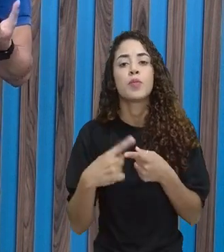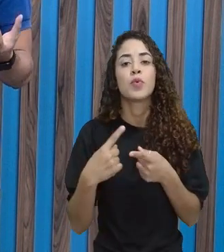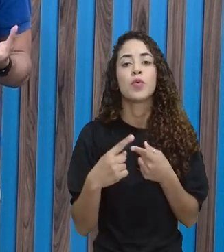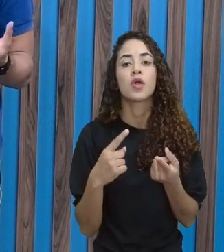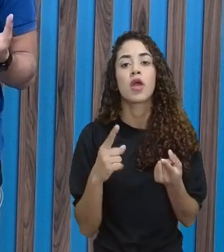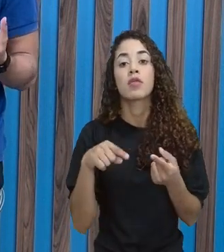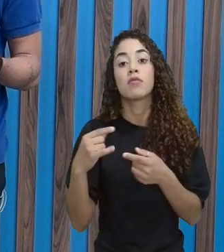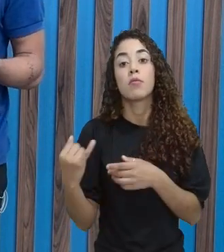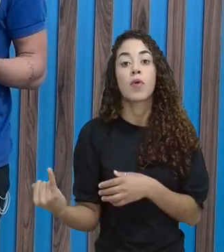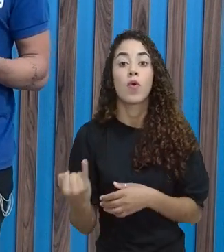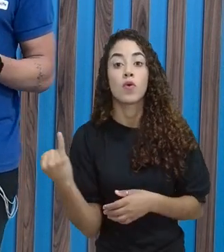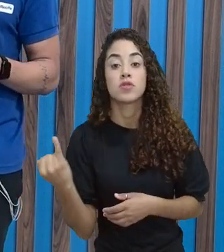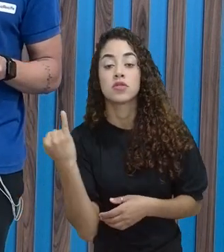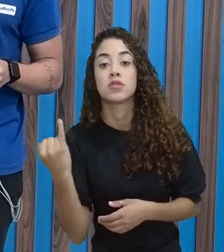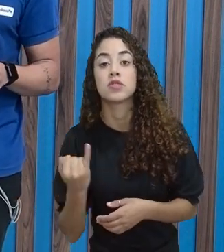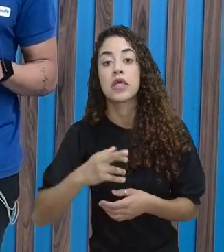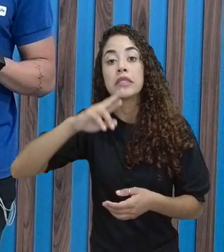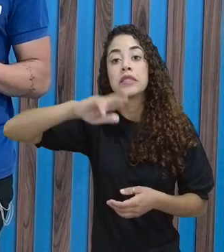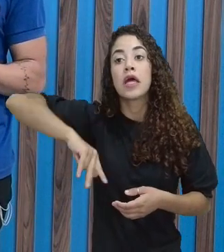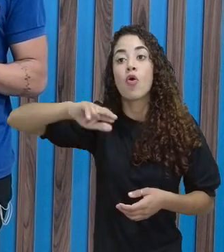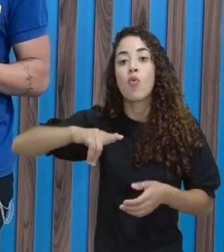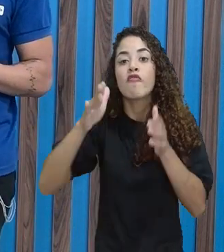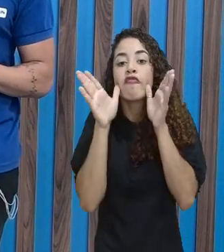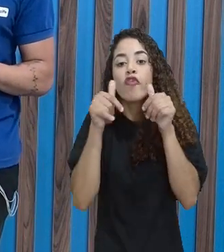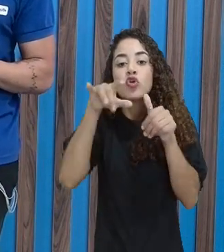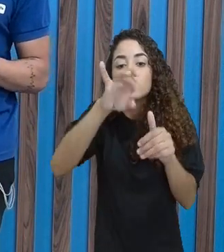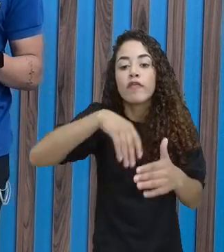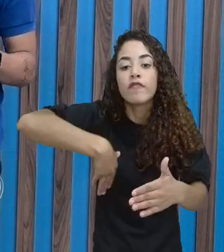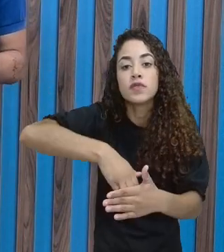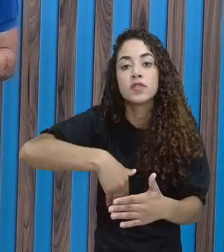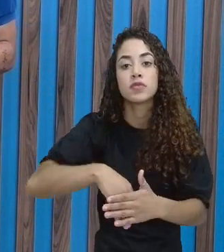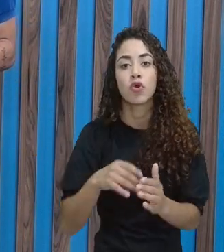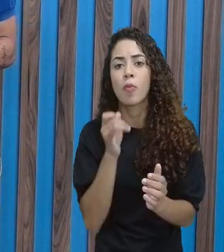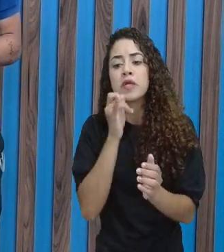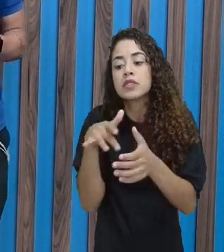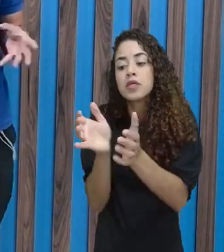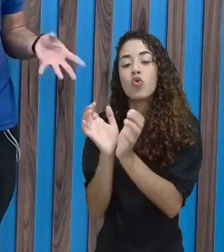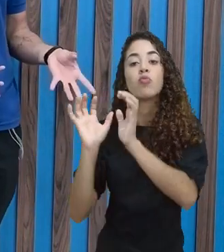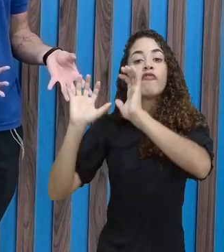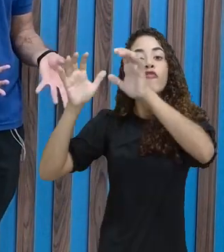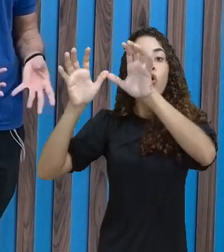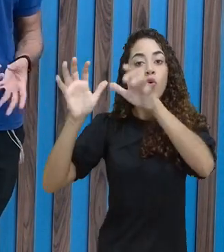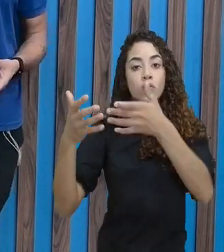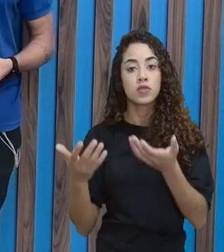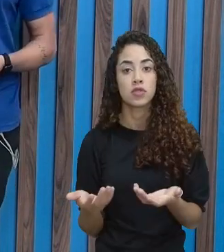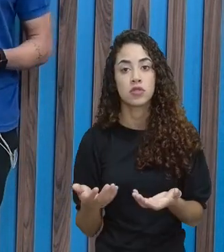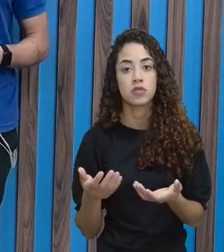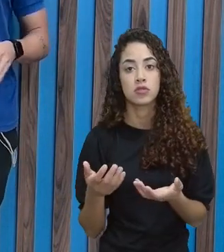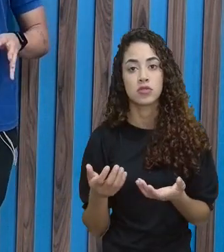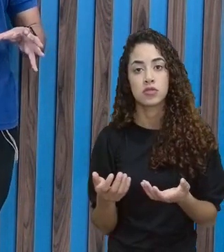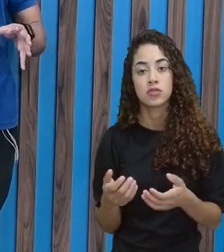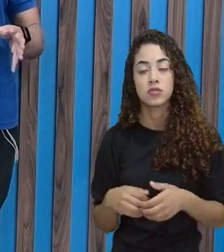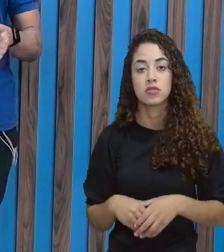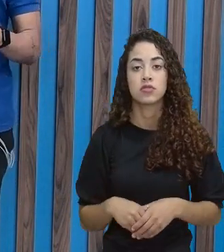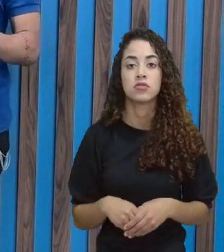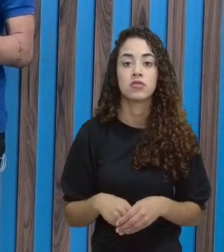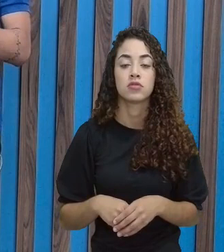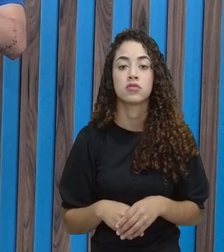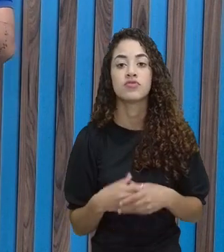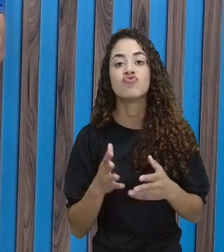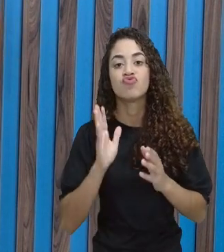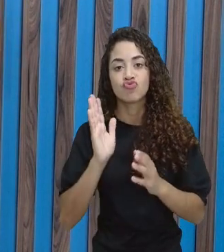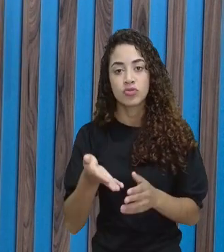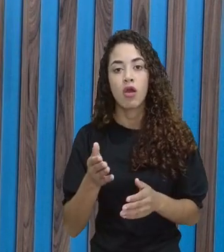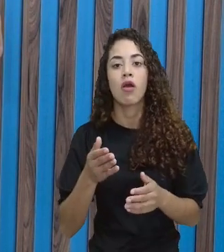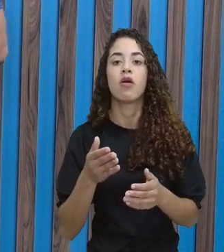por que da importância, né? Ele não é exclusivo de futebol. A equipe de vôlei, por exemplo, do esporte, e aí eu falo mais propriamente porque eu já